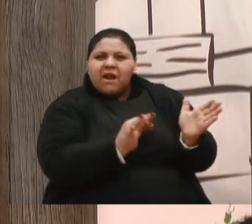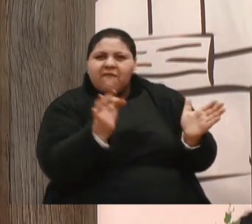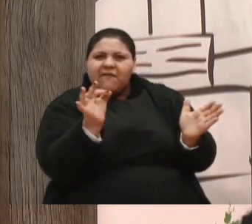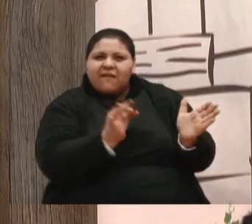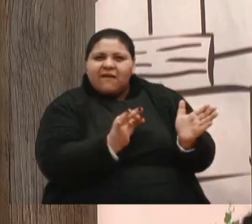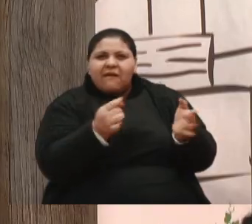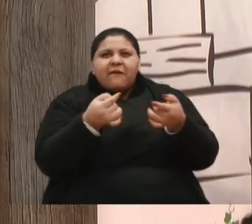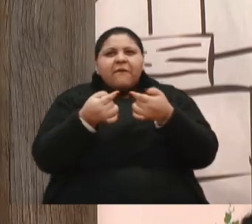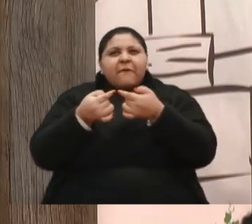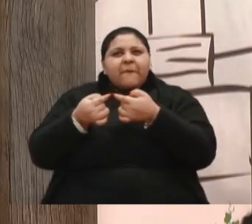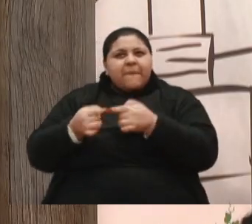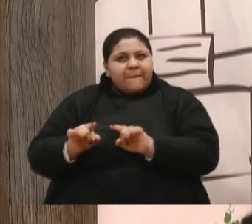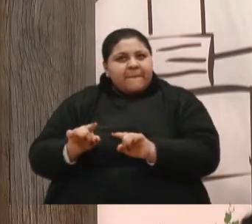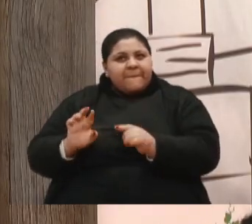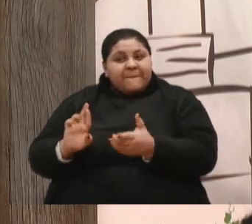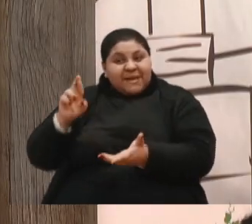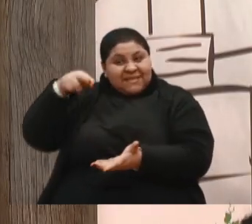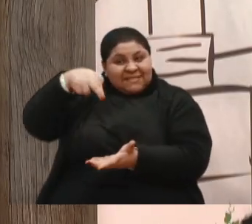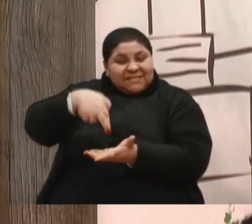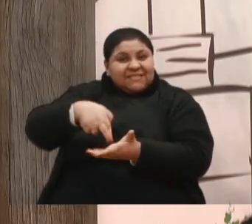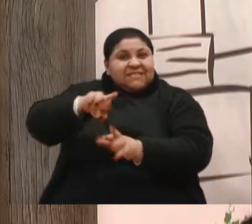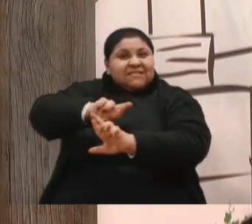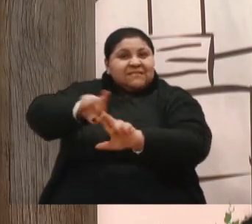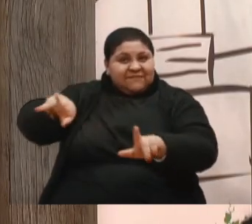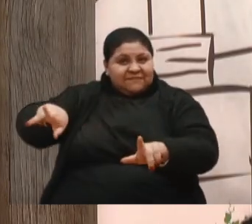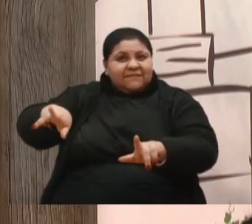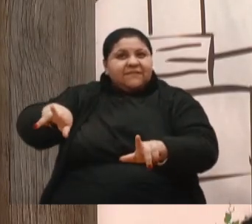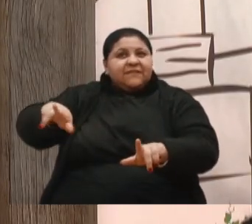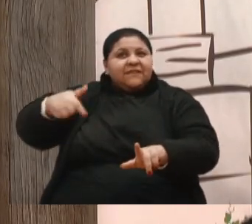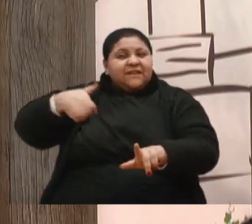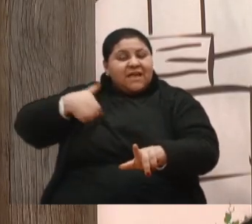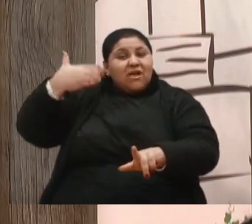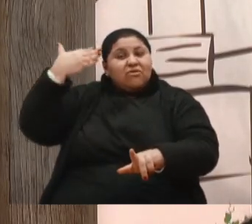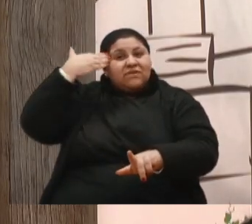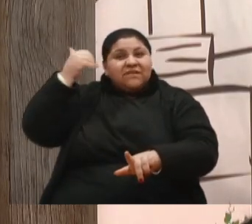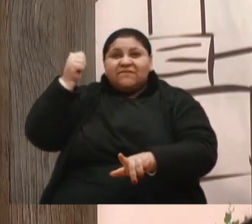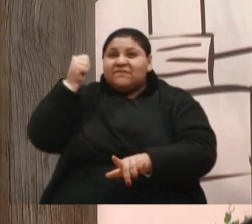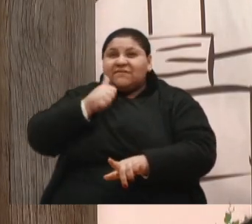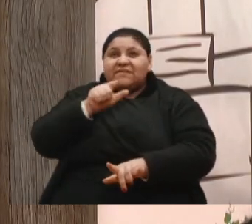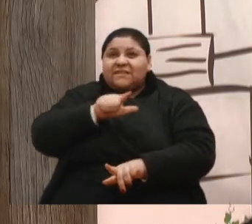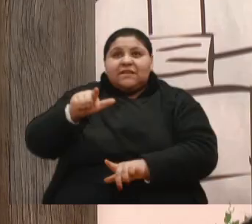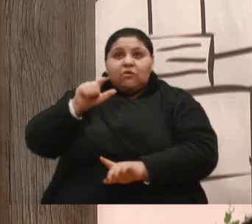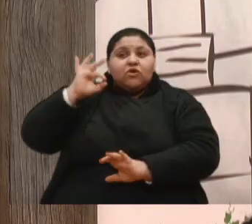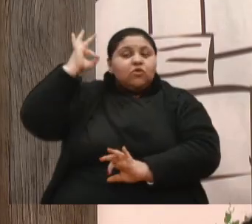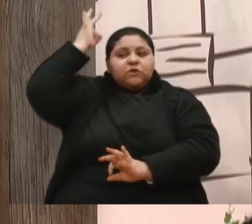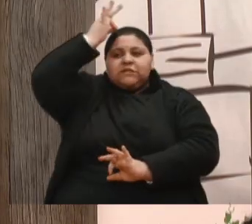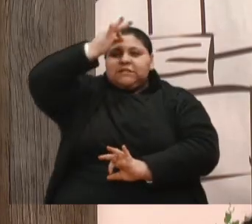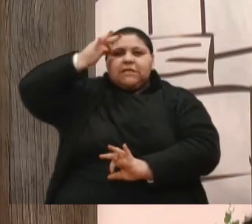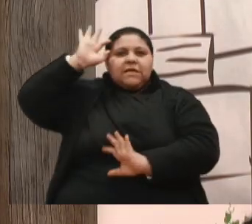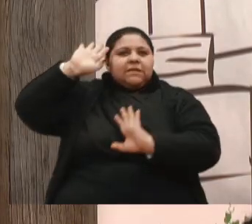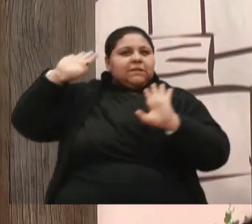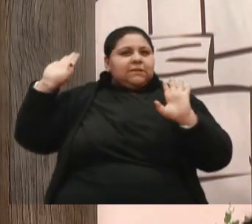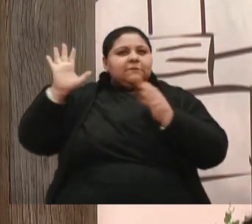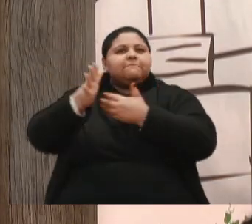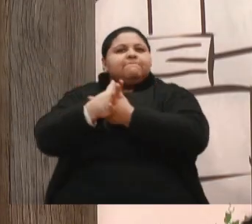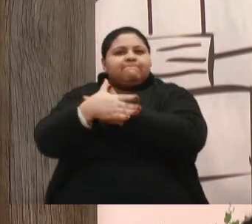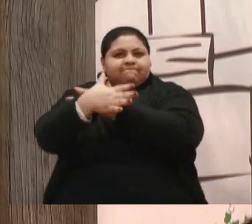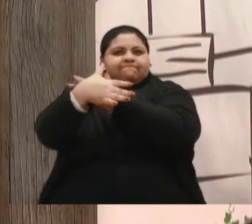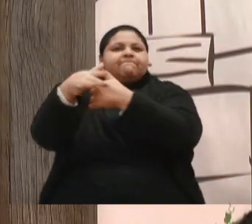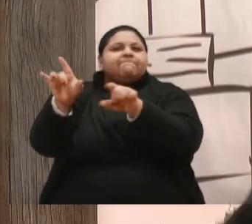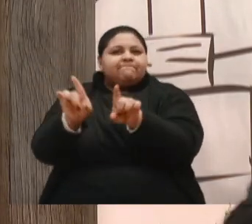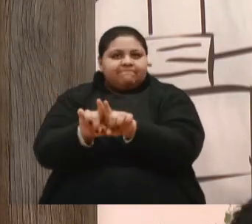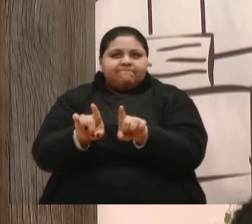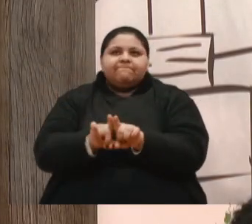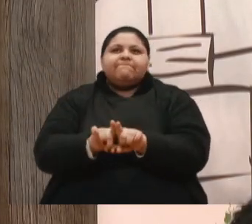ela é maravilhosa. E eu sou defensora da Maria da Penha, embora eu sei também que tem mulheres que não são santas, né? E